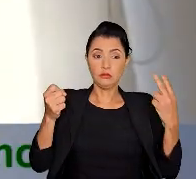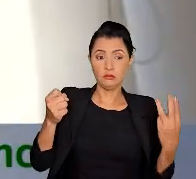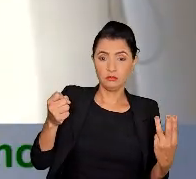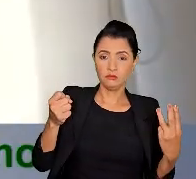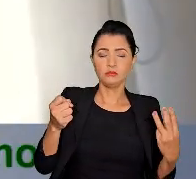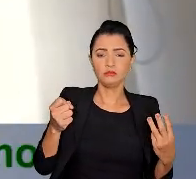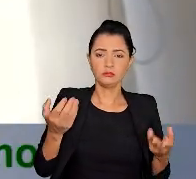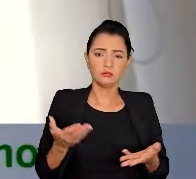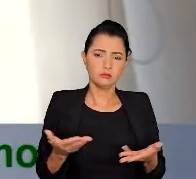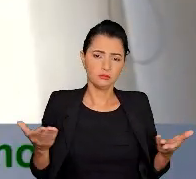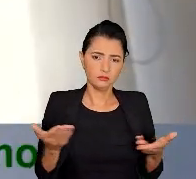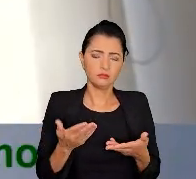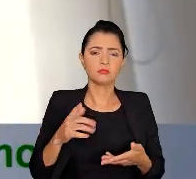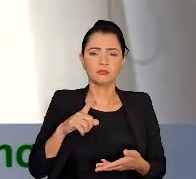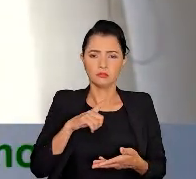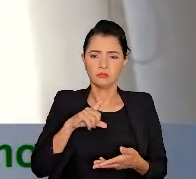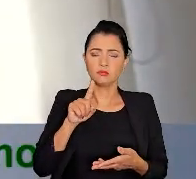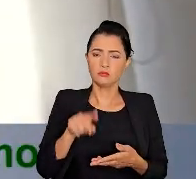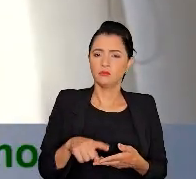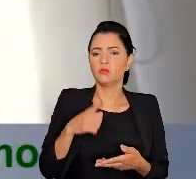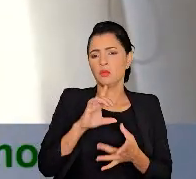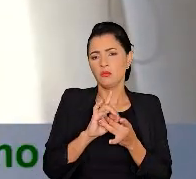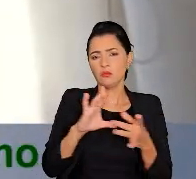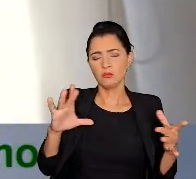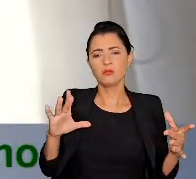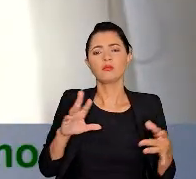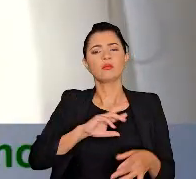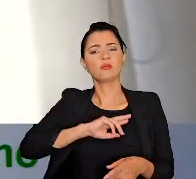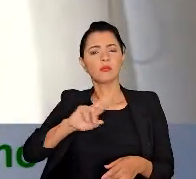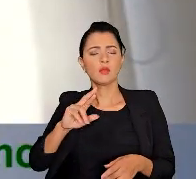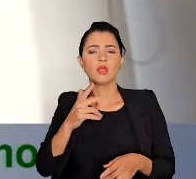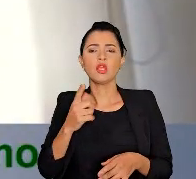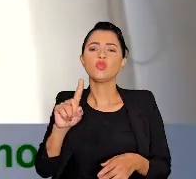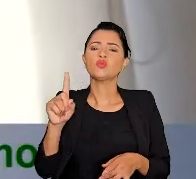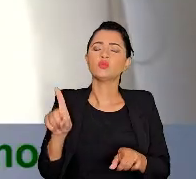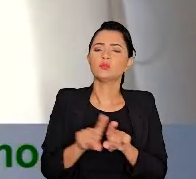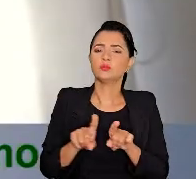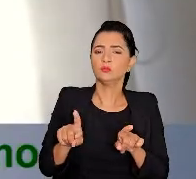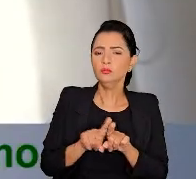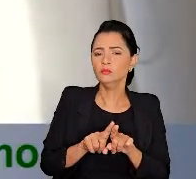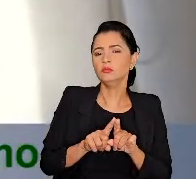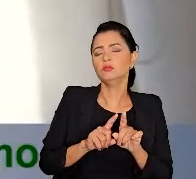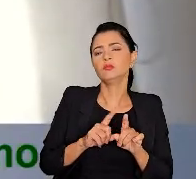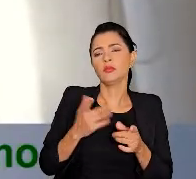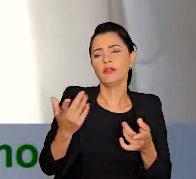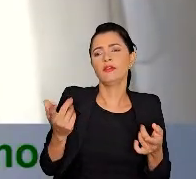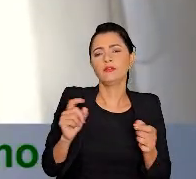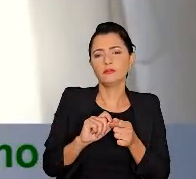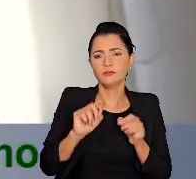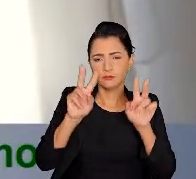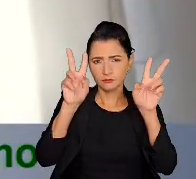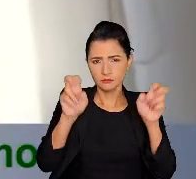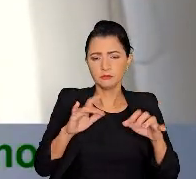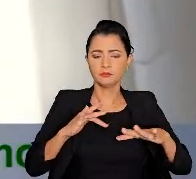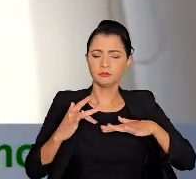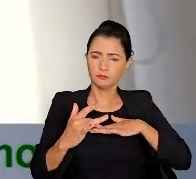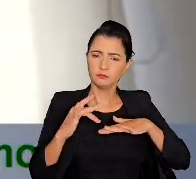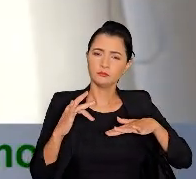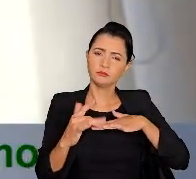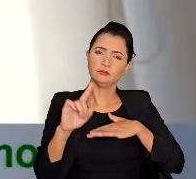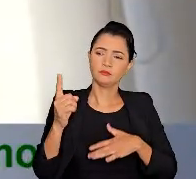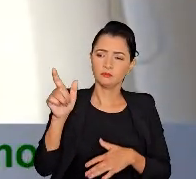estamos em um caso de liberdade religiosa e em um caso justamente que trata das redes sociais. Uma